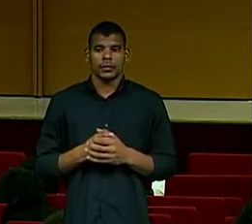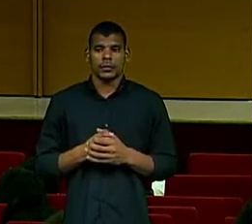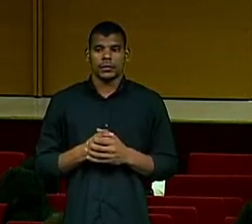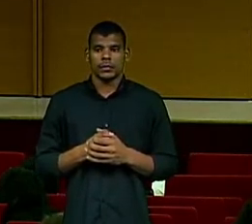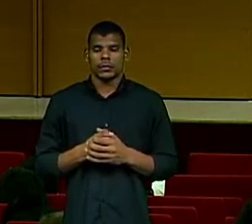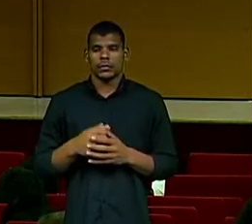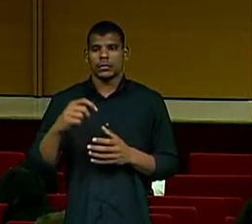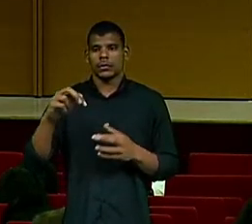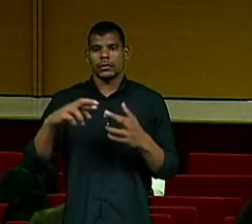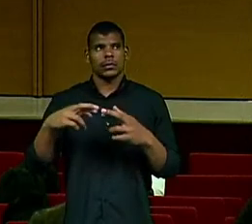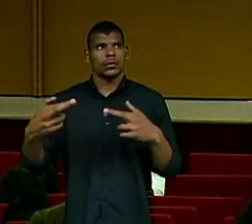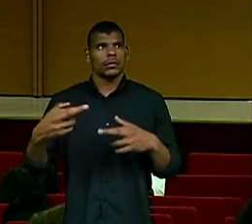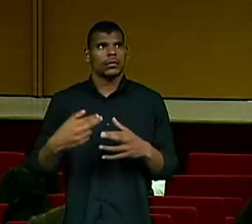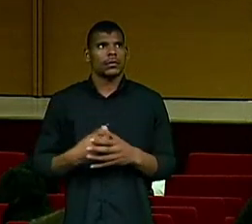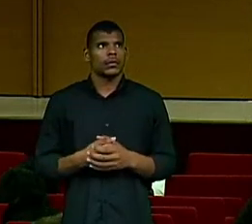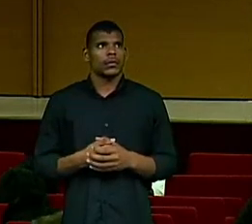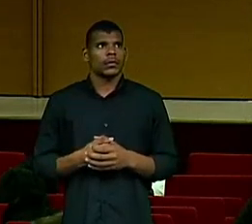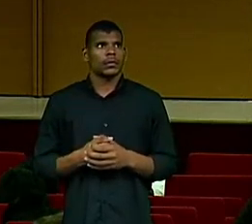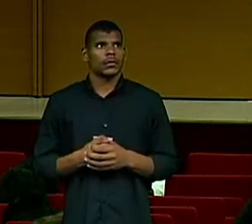DNA